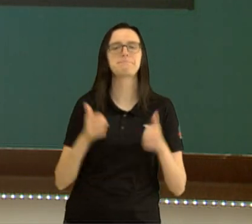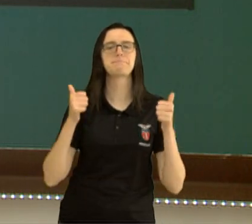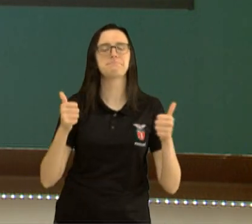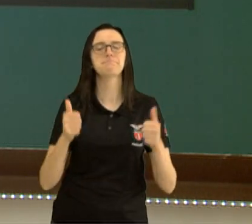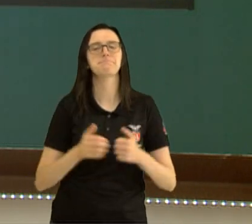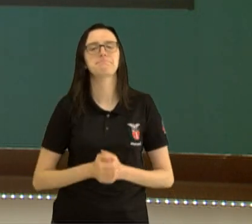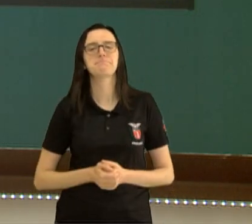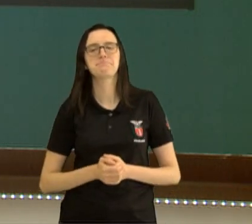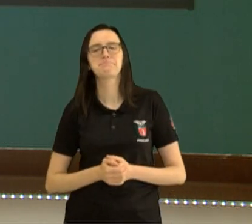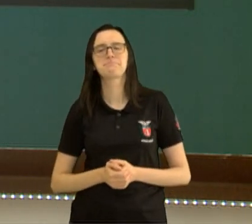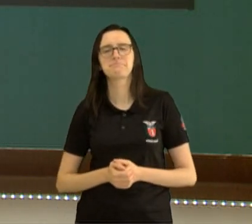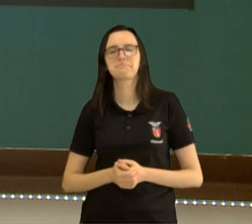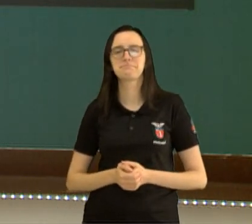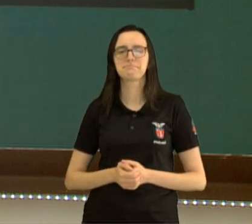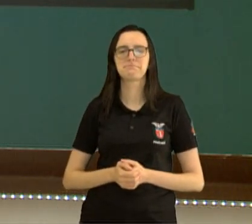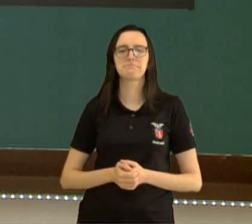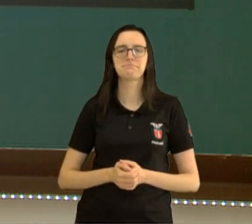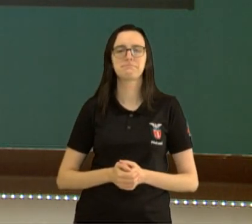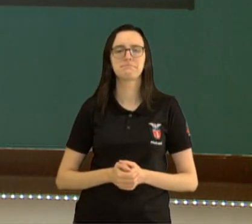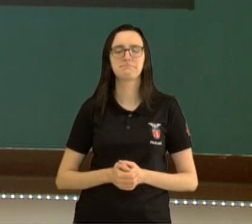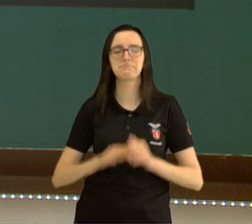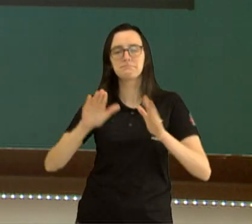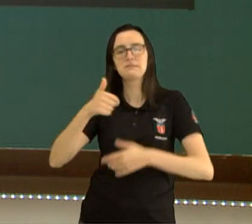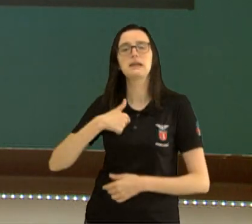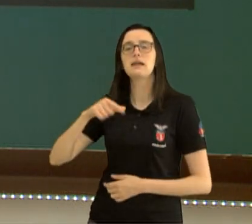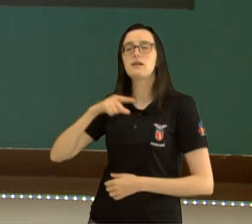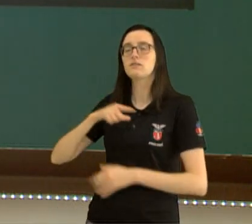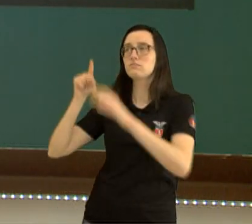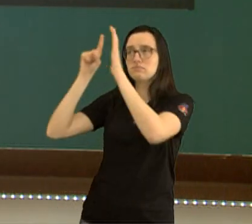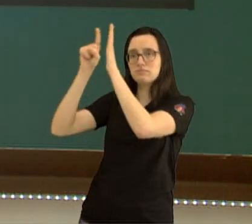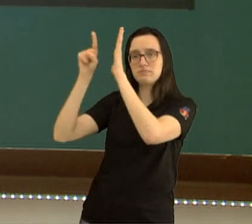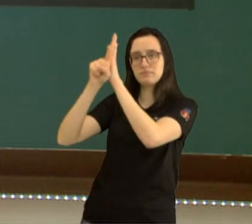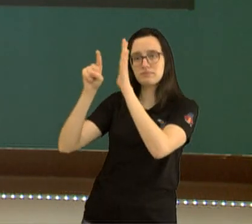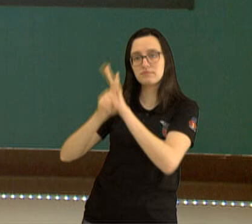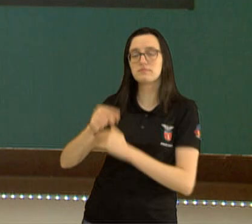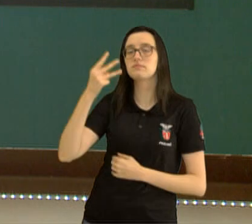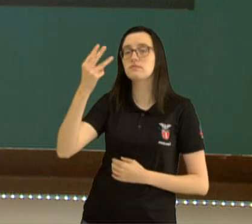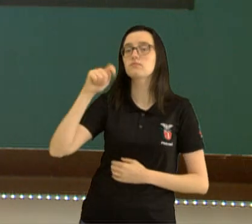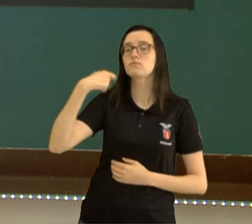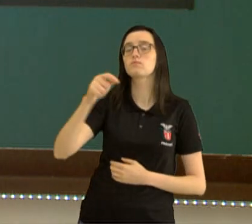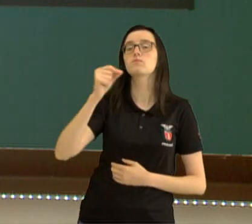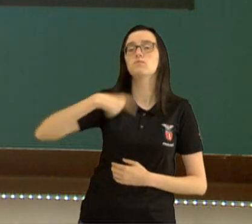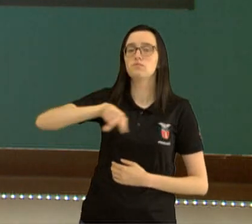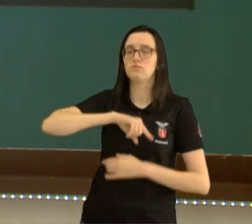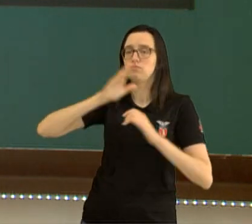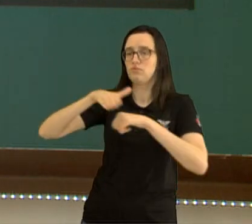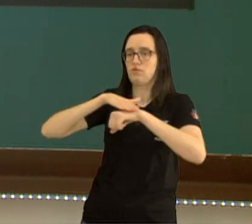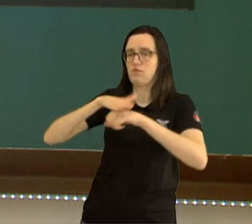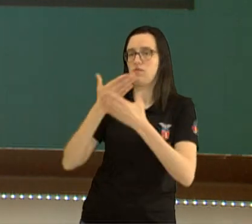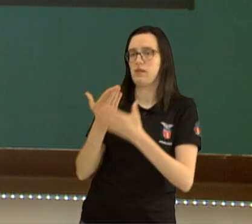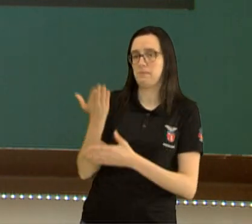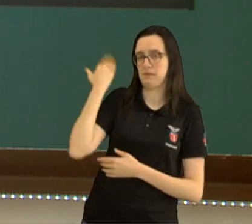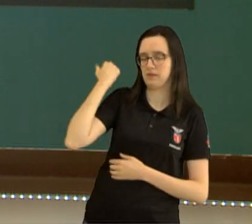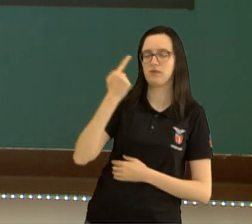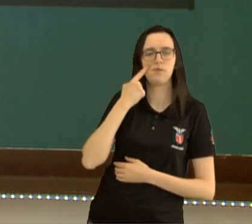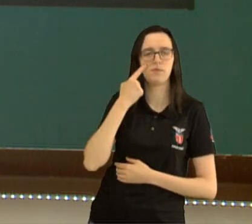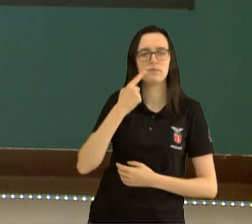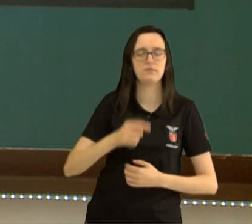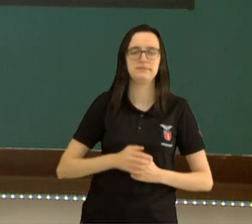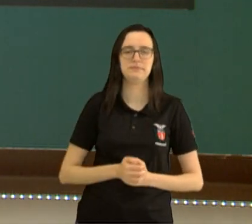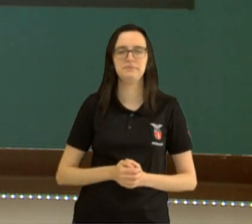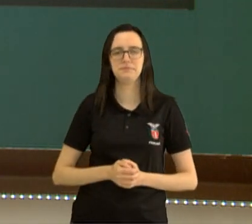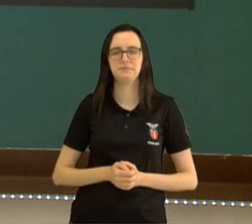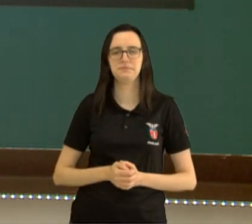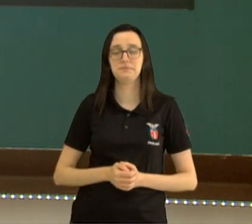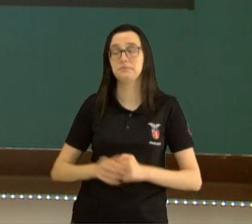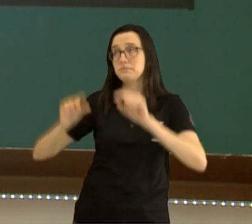Beleza? Before reading. Eu tenho 3 perguntas aqui sobre algo que a gente conversou na aula anterior. Olha só. Do you remember